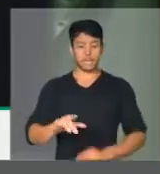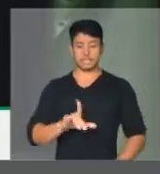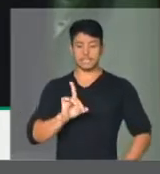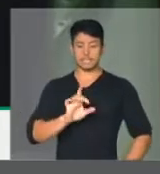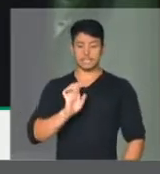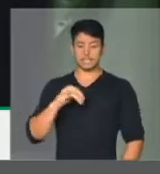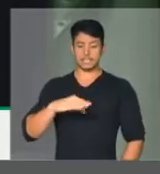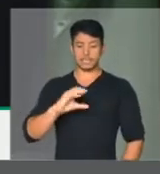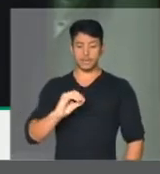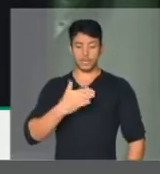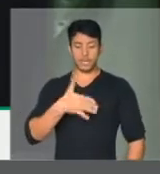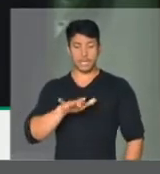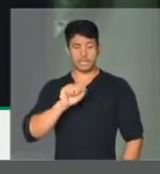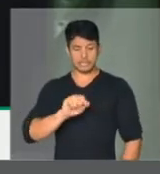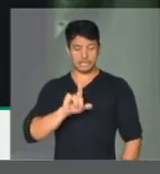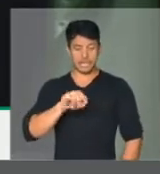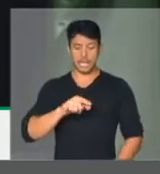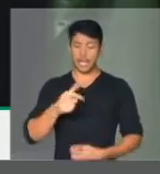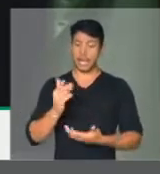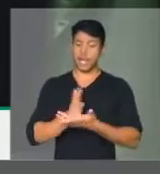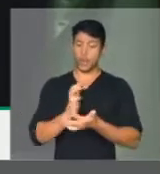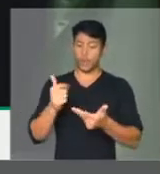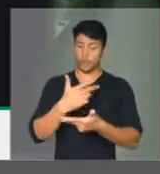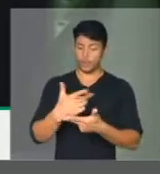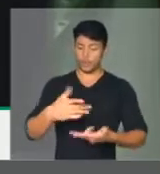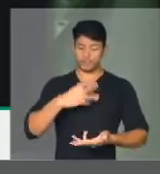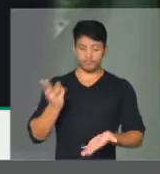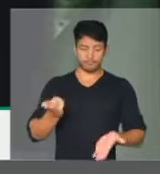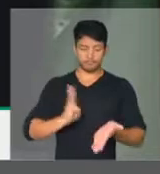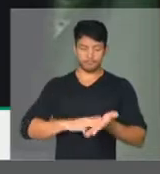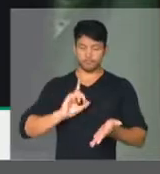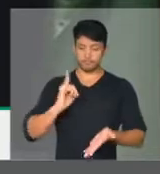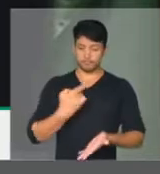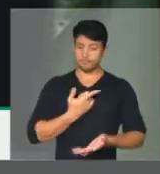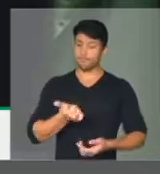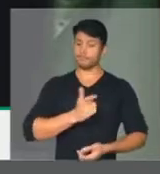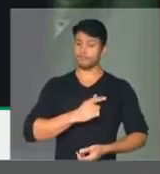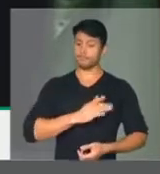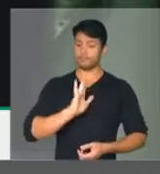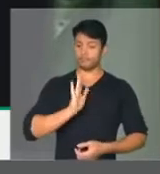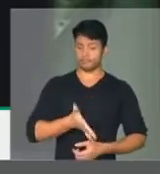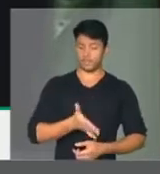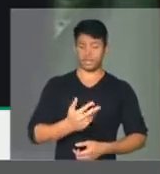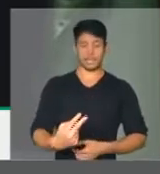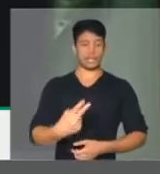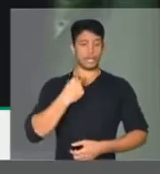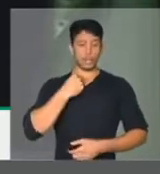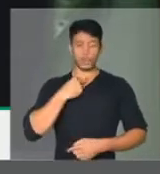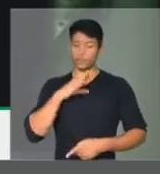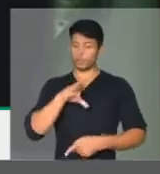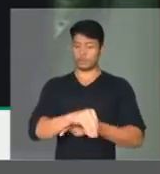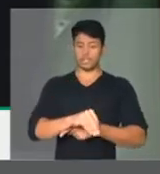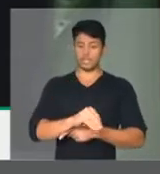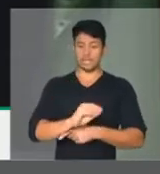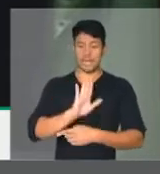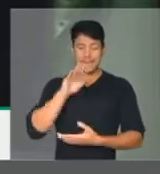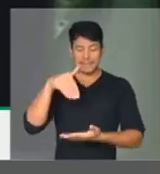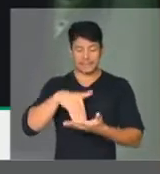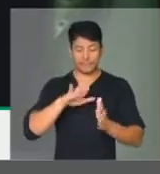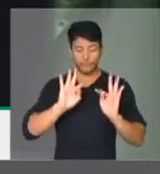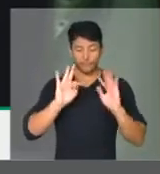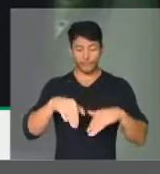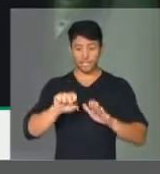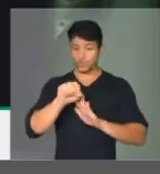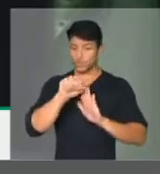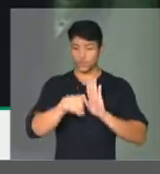dado definitivamente adquirido se tratasse, intocável por natureza até a consumação dos séculos,